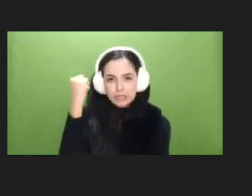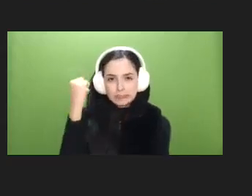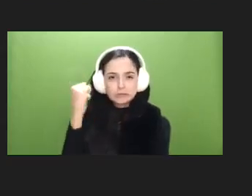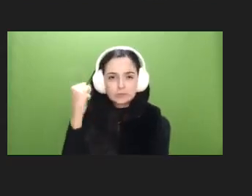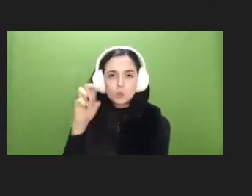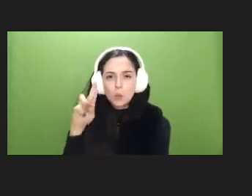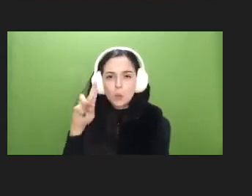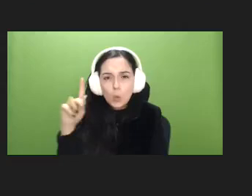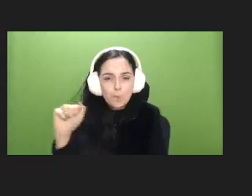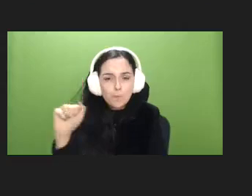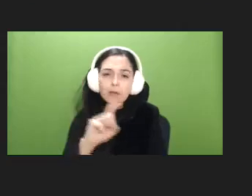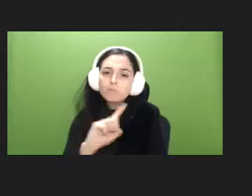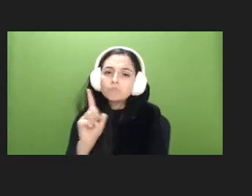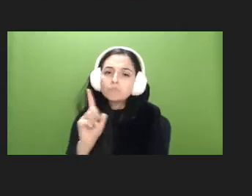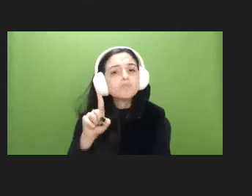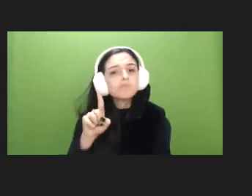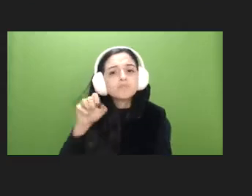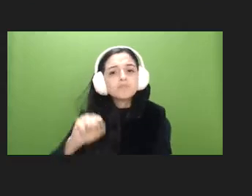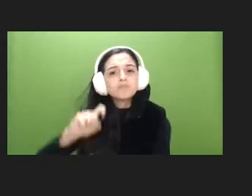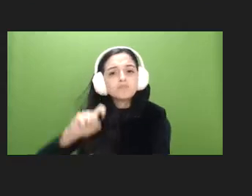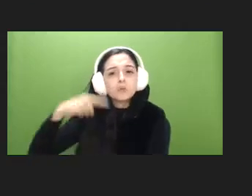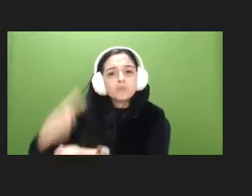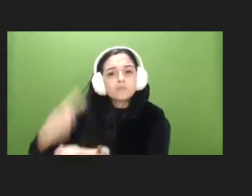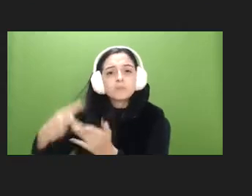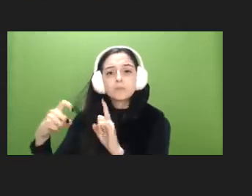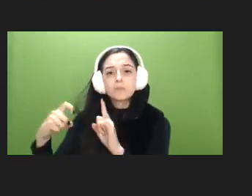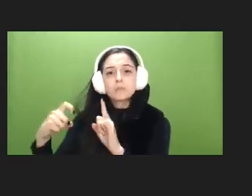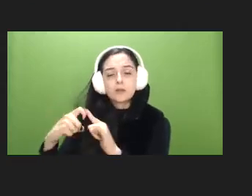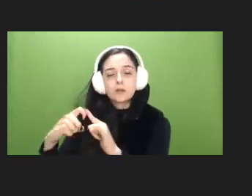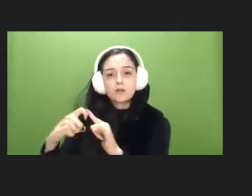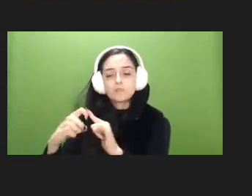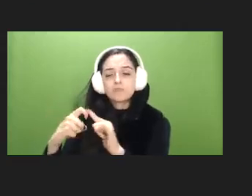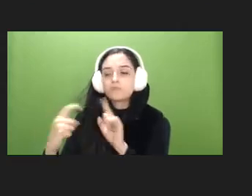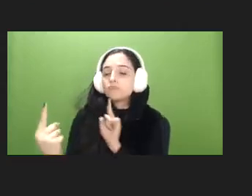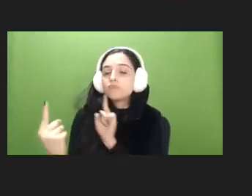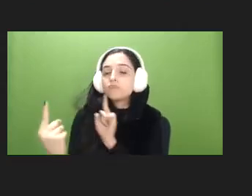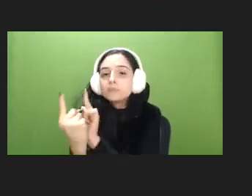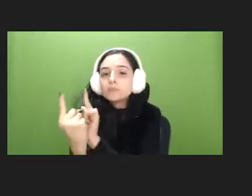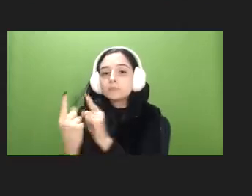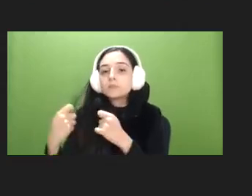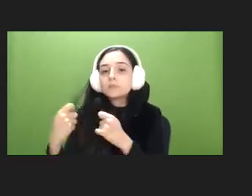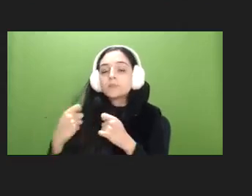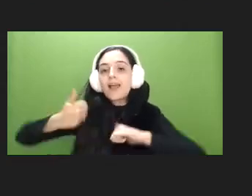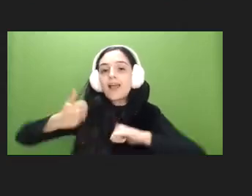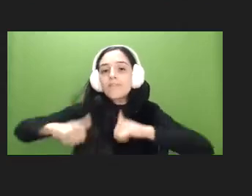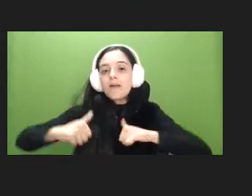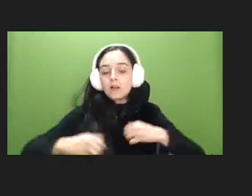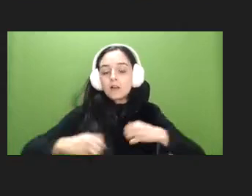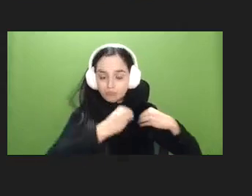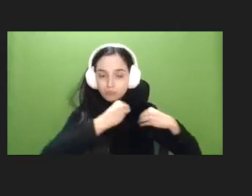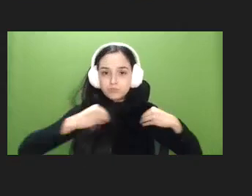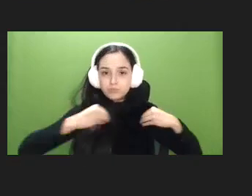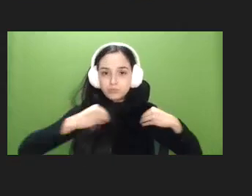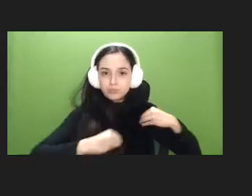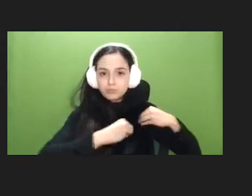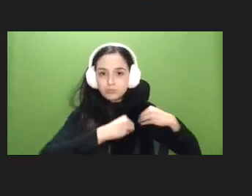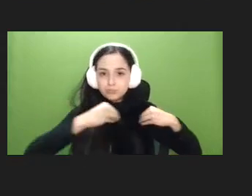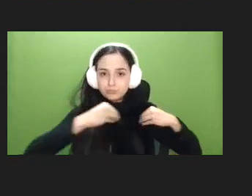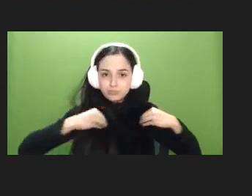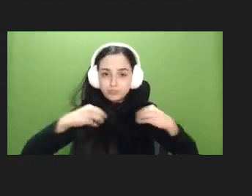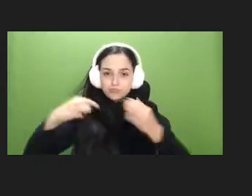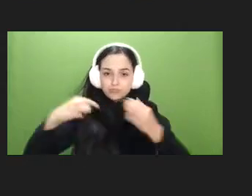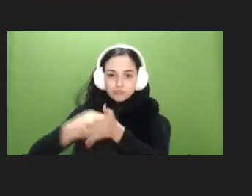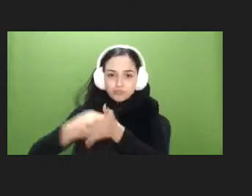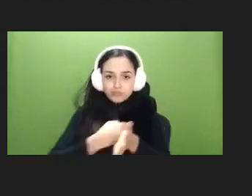médico cardiologista, com seu clínico, para ser avaliado. O outro sintoma que